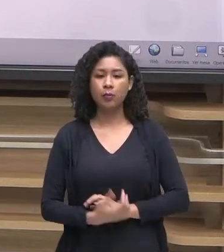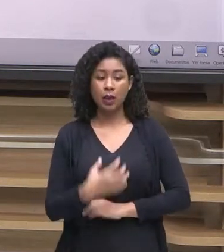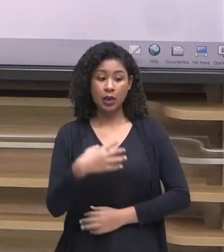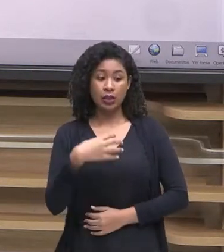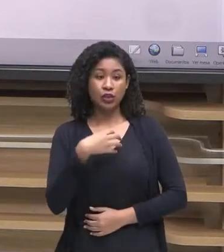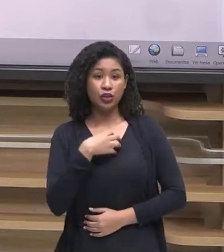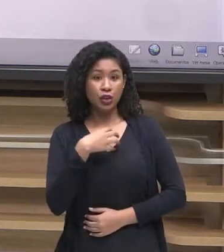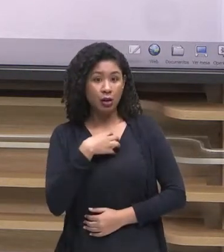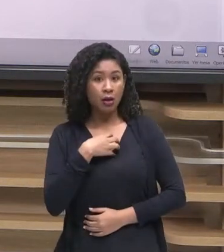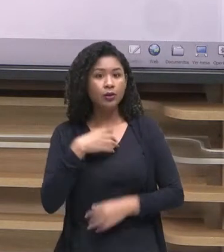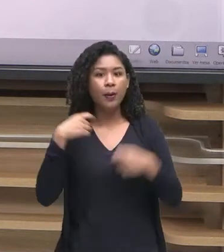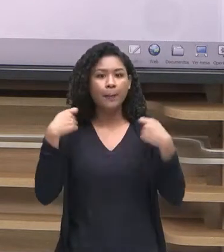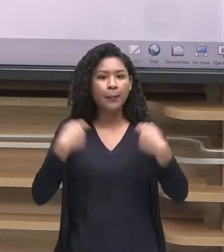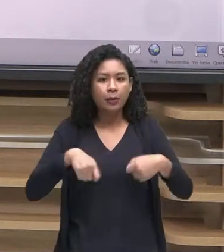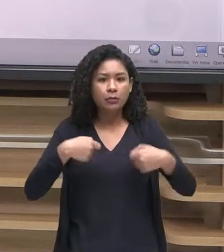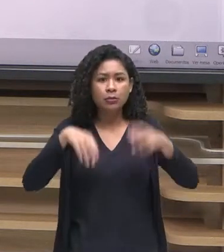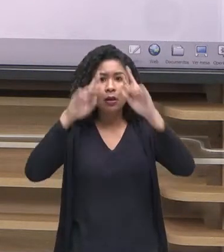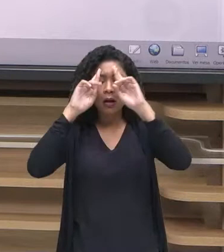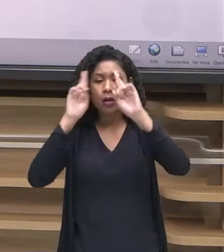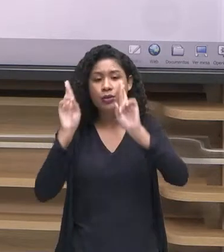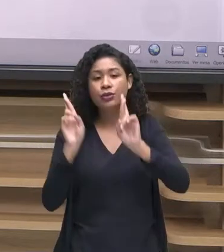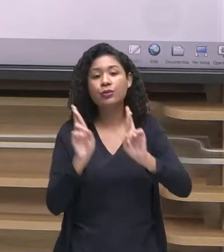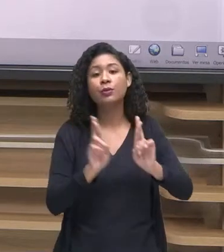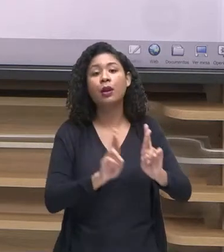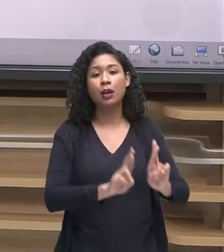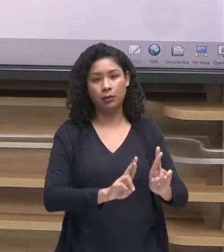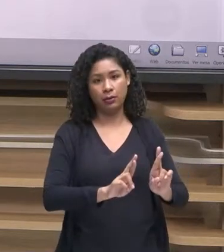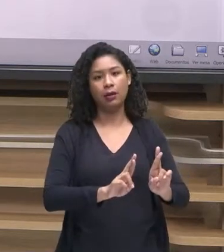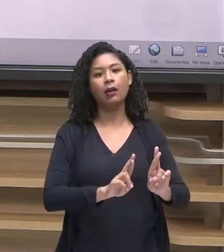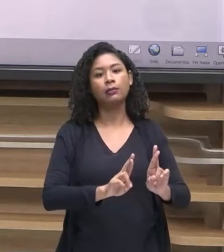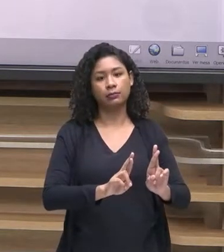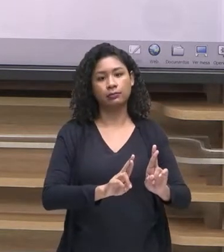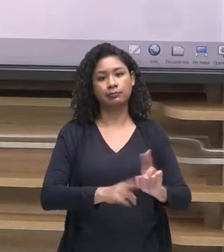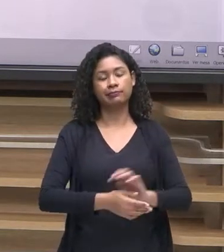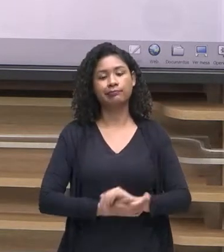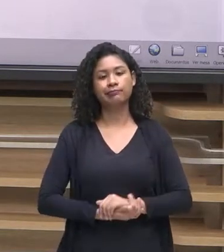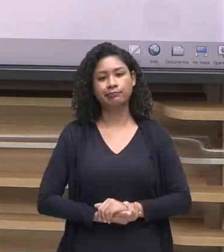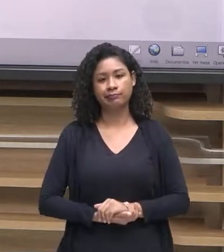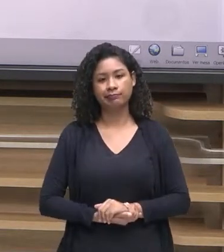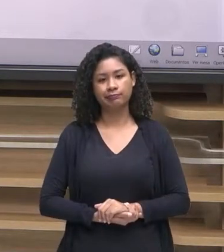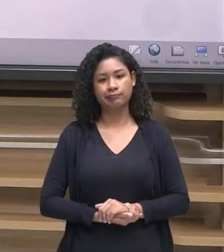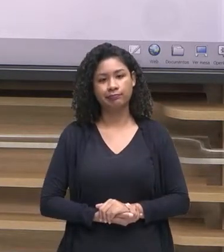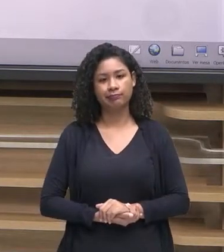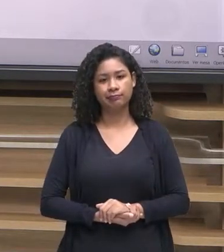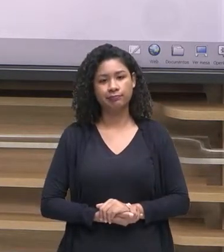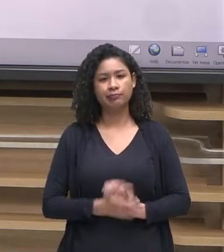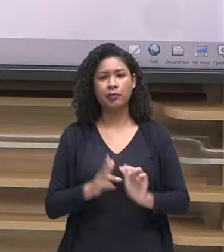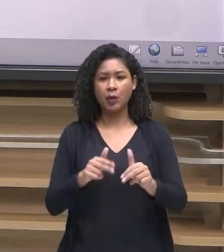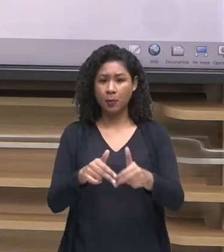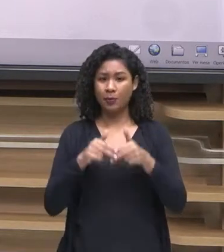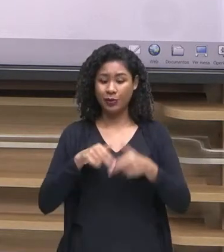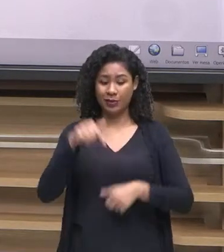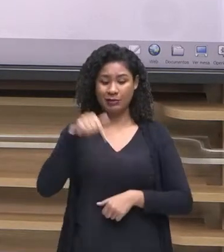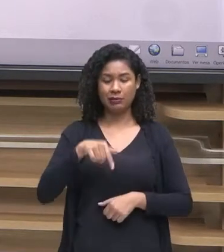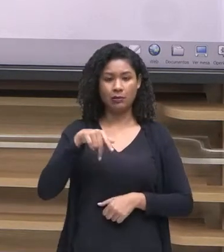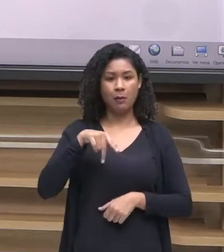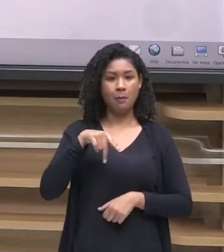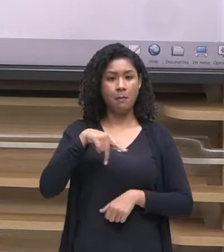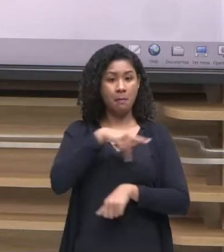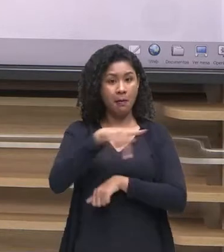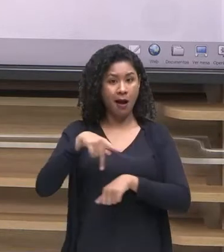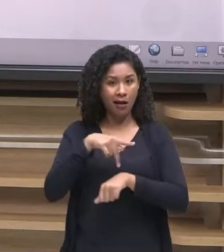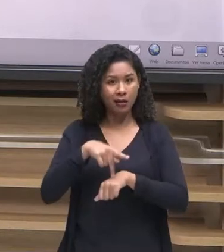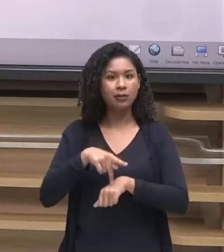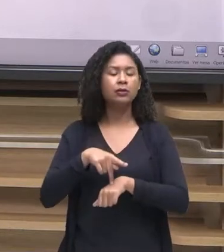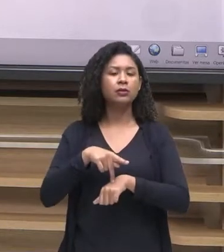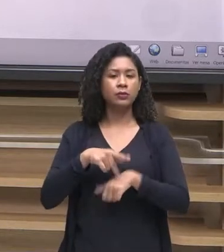ser devidamente respeitado e acolhido, né? Afinal das contas, nós estamos num país laico e que